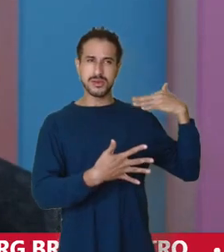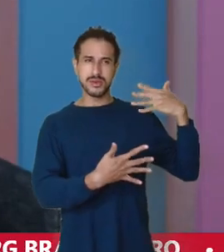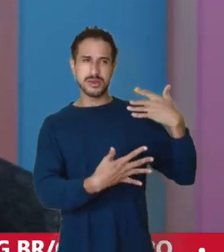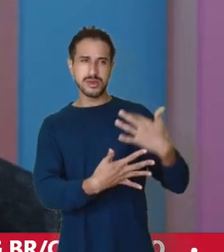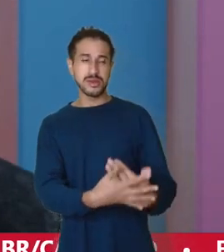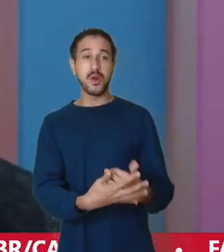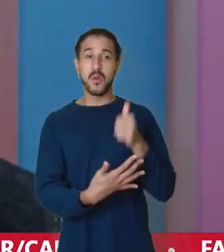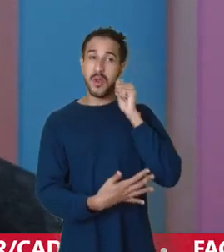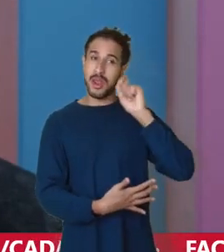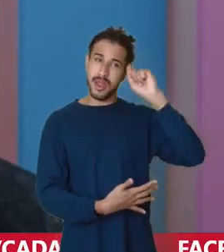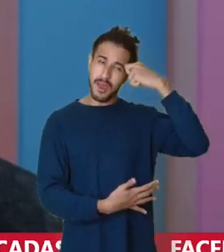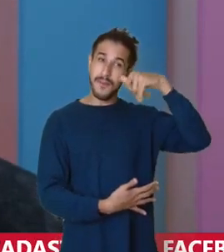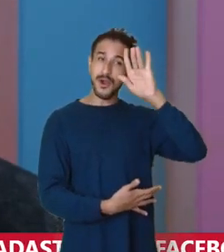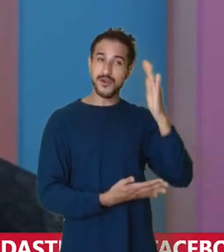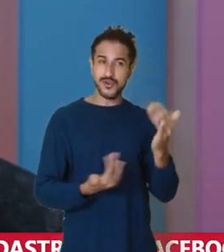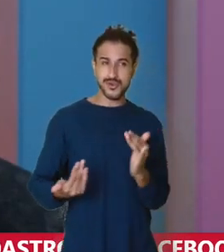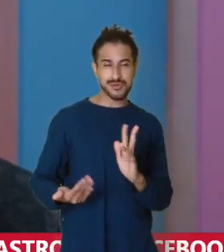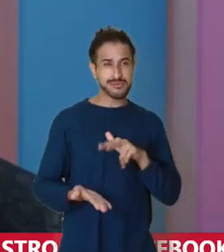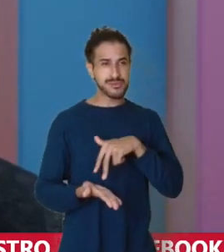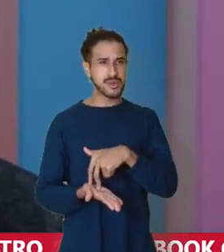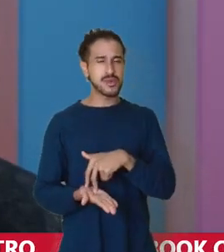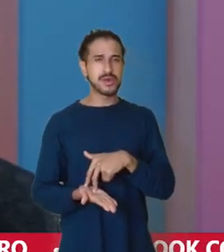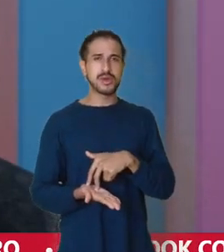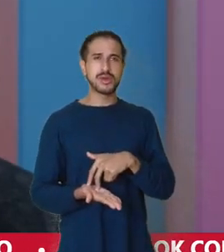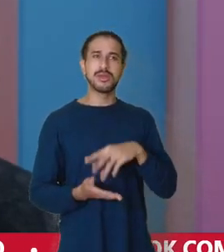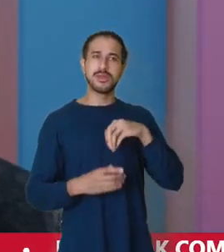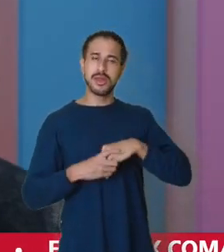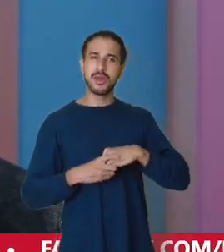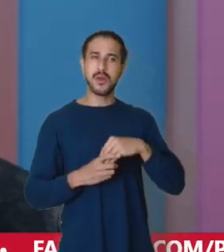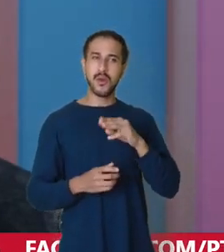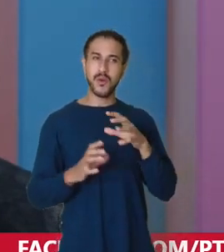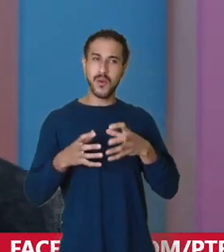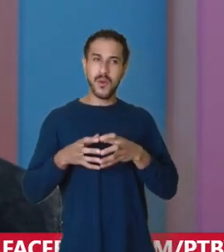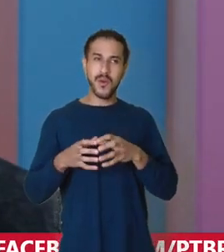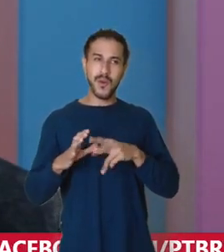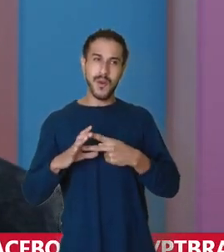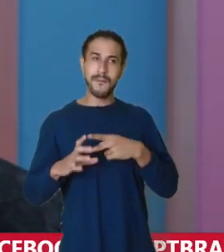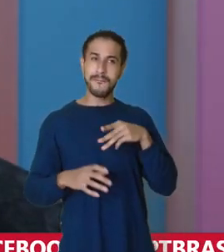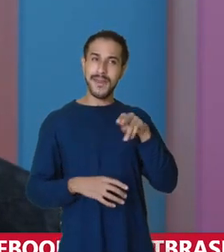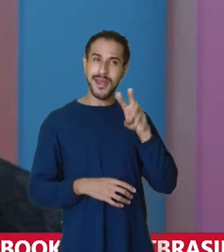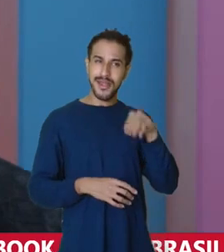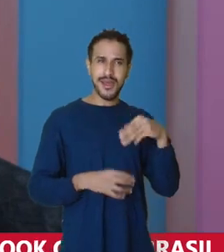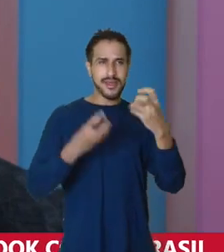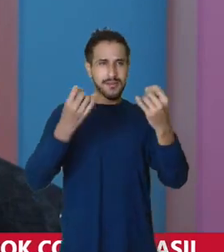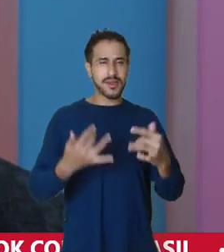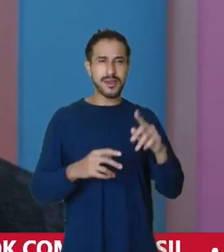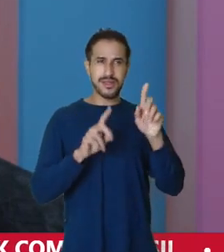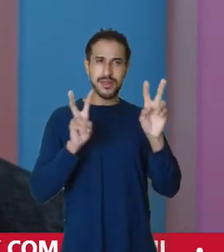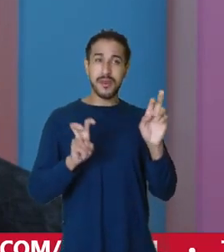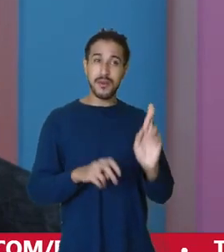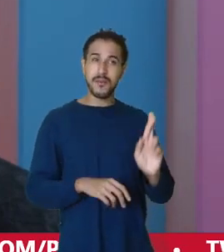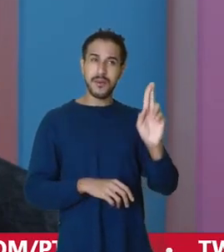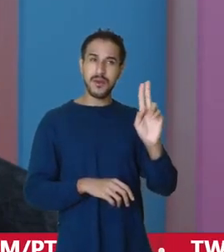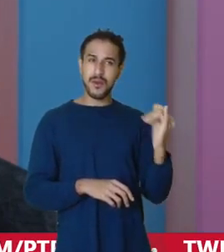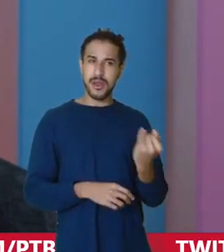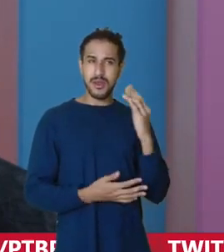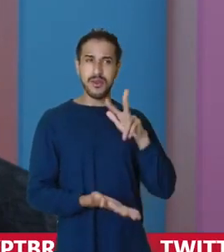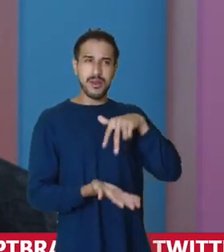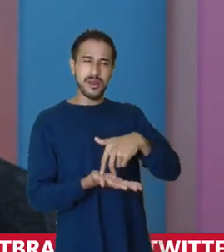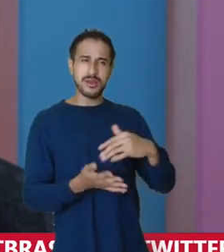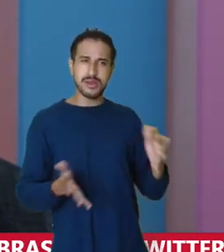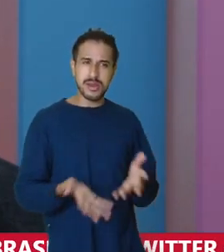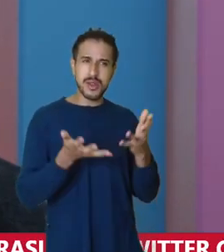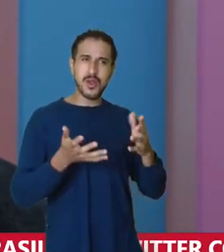como a mulher negra mais jovem a assumir uma cadeira na Câmara de Belém. Ela falou da importância da representatividade para